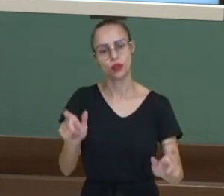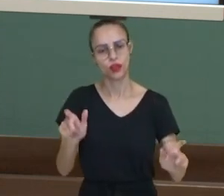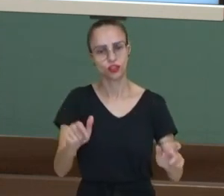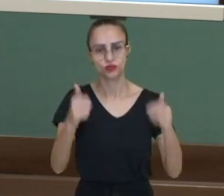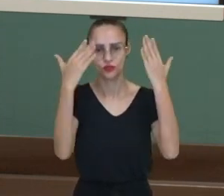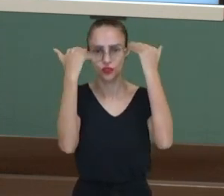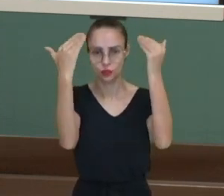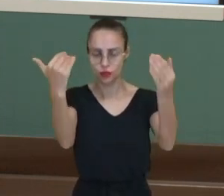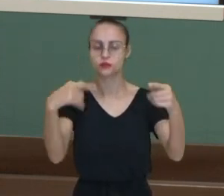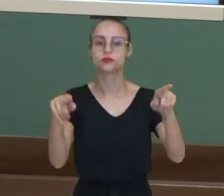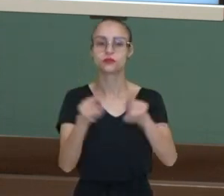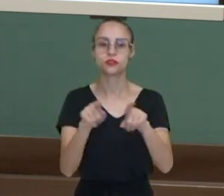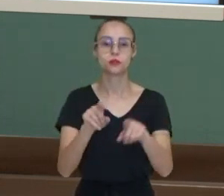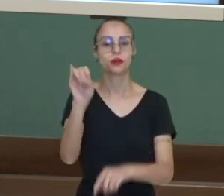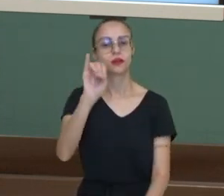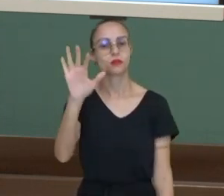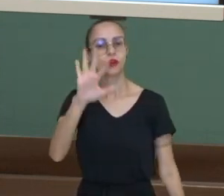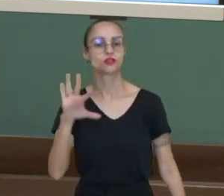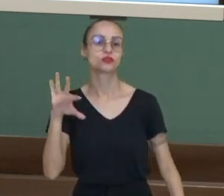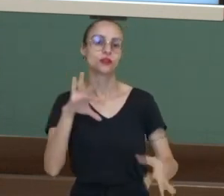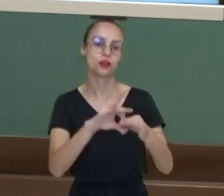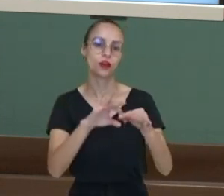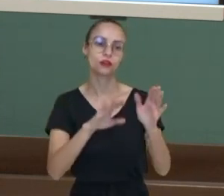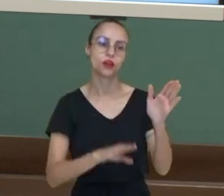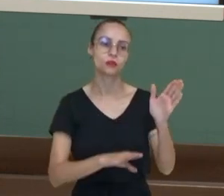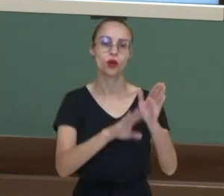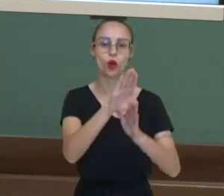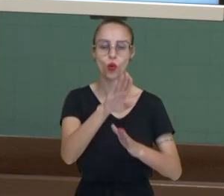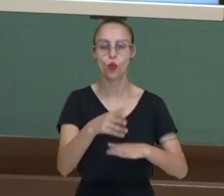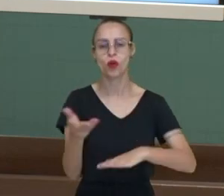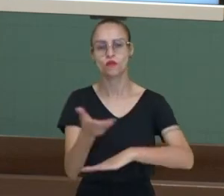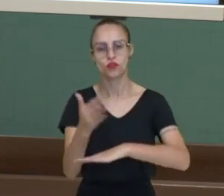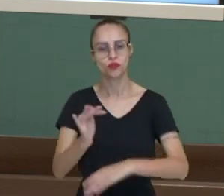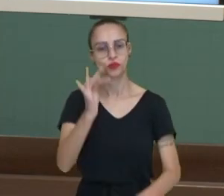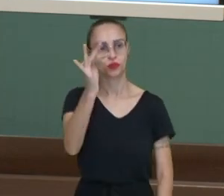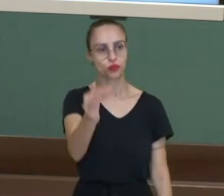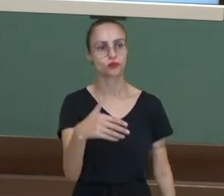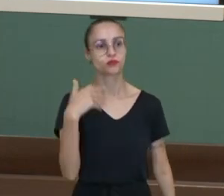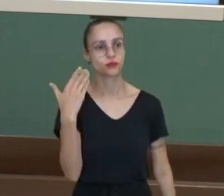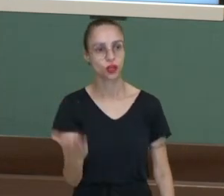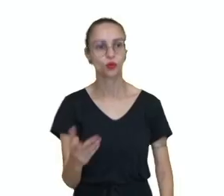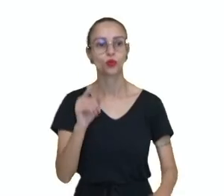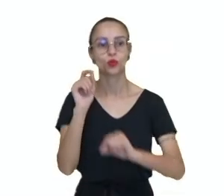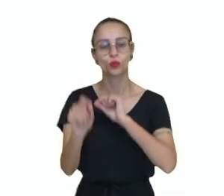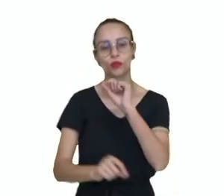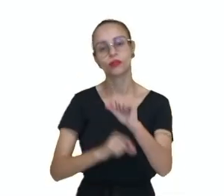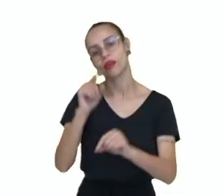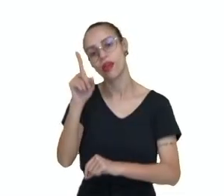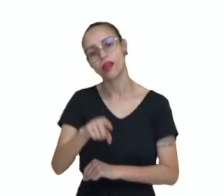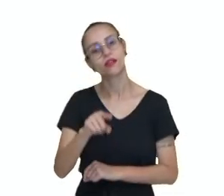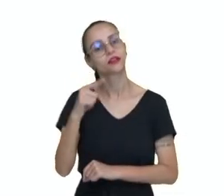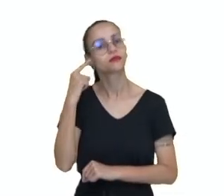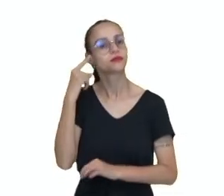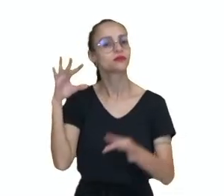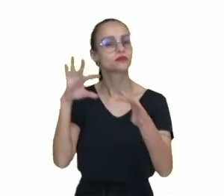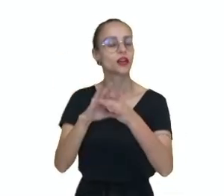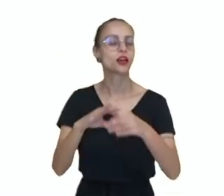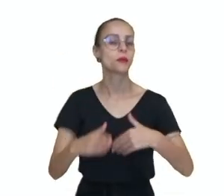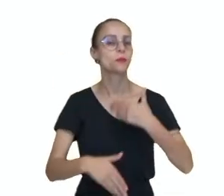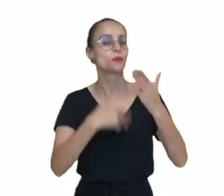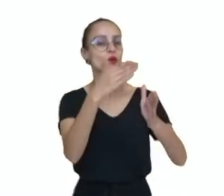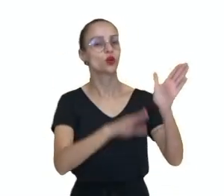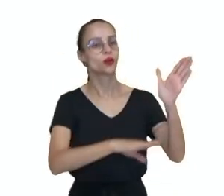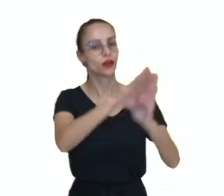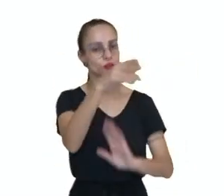Brasil e imagens ligadas ao progresso, à modernidade, ao futuro. Portanto, você tem aqui uma ideia então de progresso